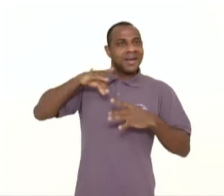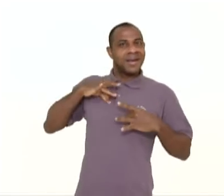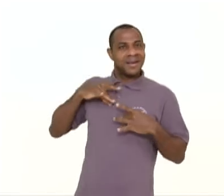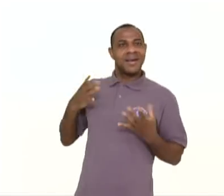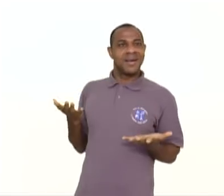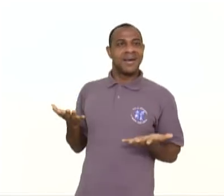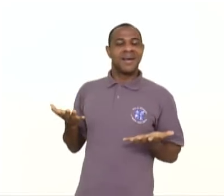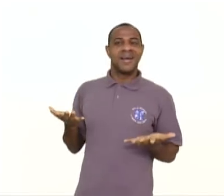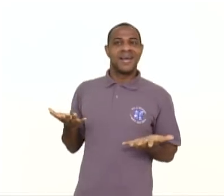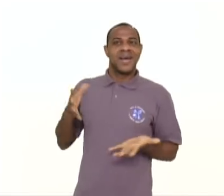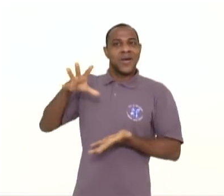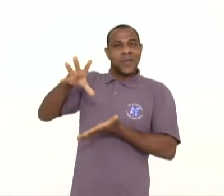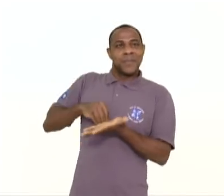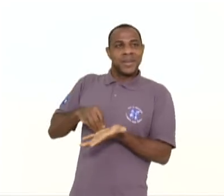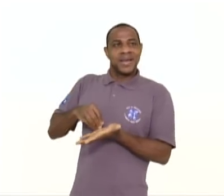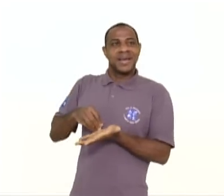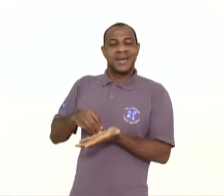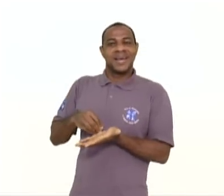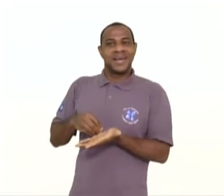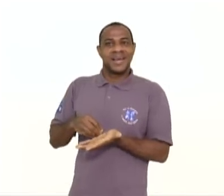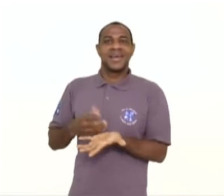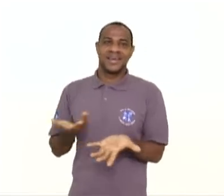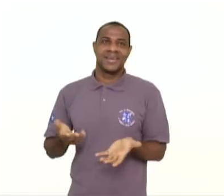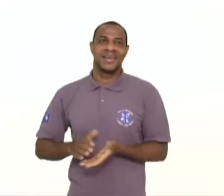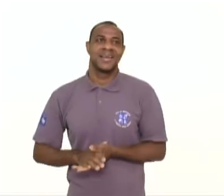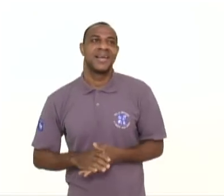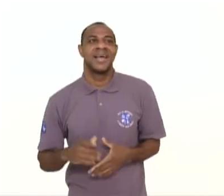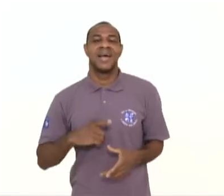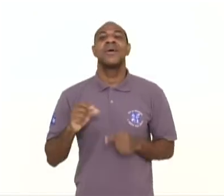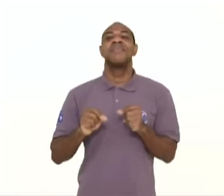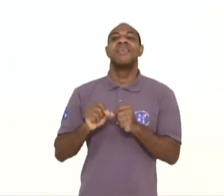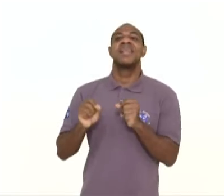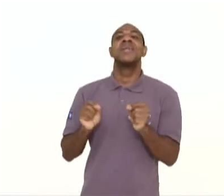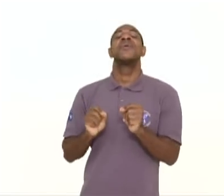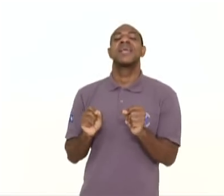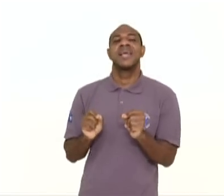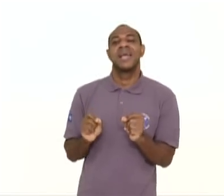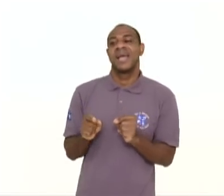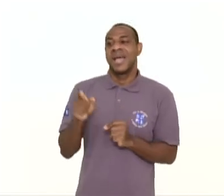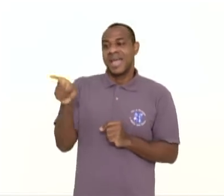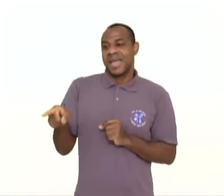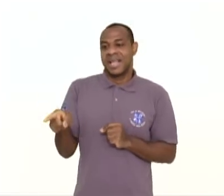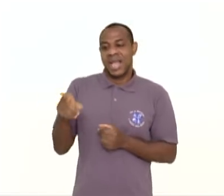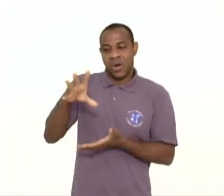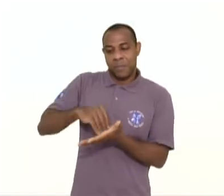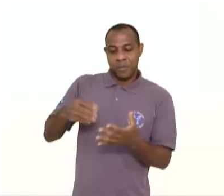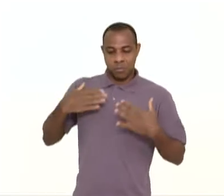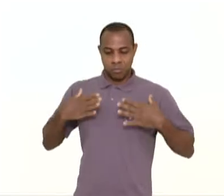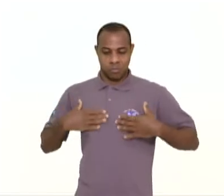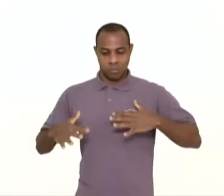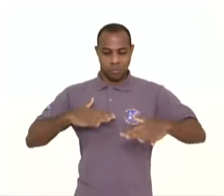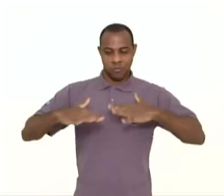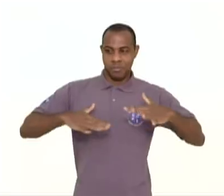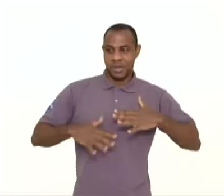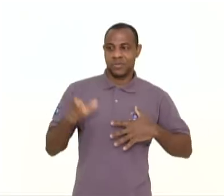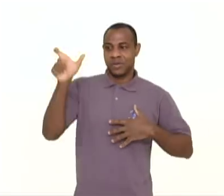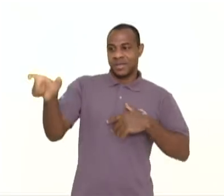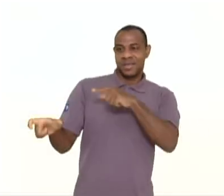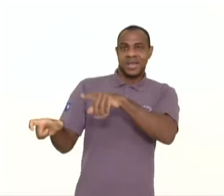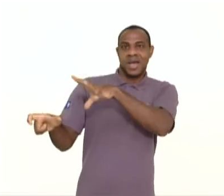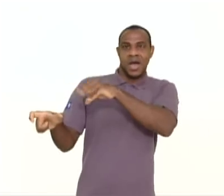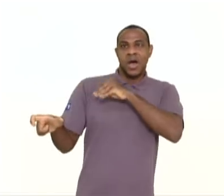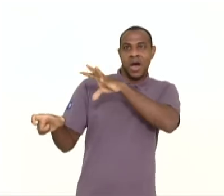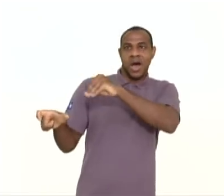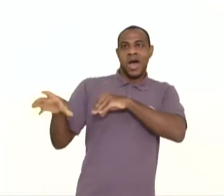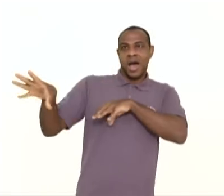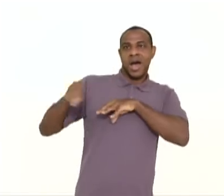a ideia é se passar pelo outro, realizar movimentos corporais, atitudes que o outro tem, você